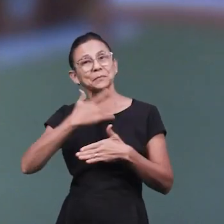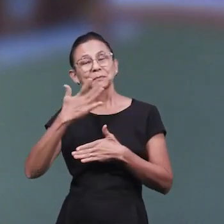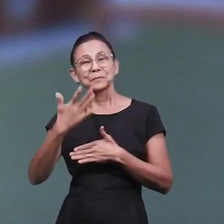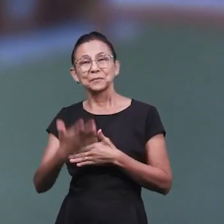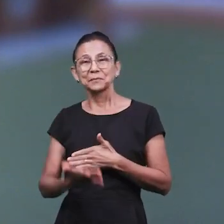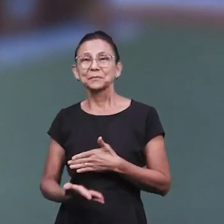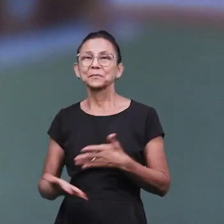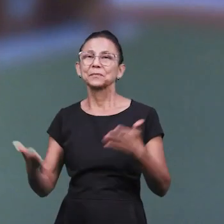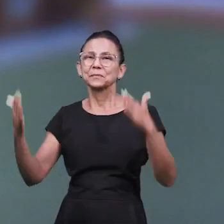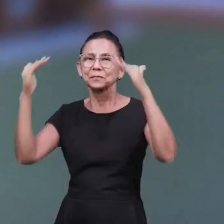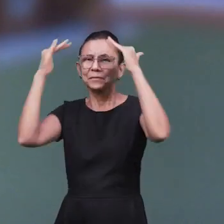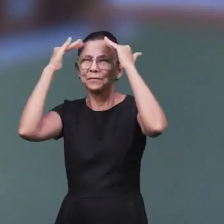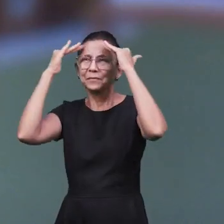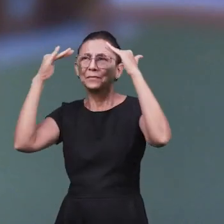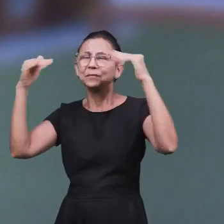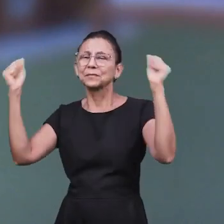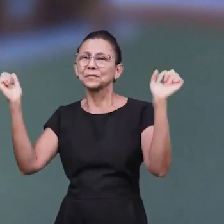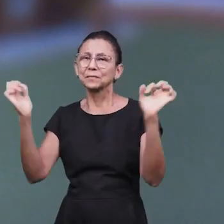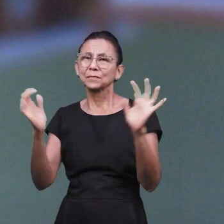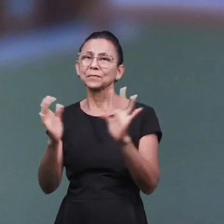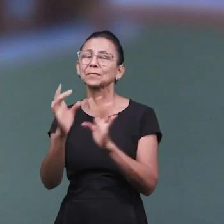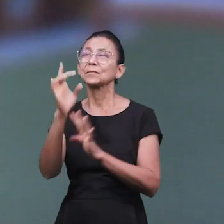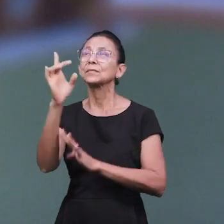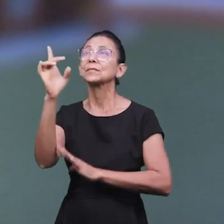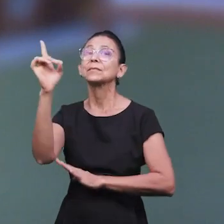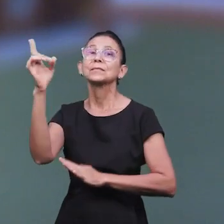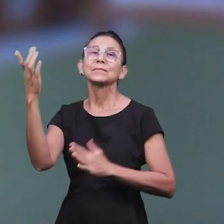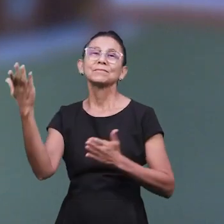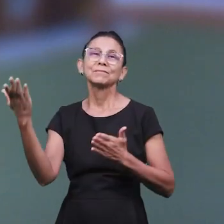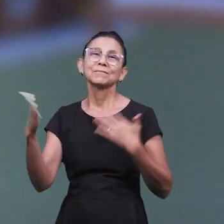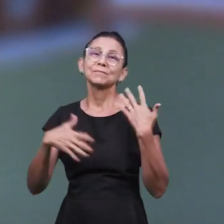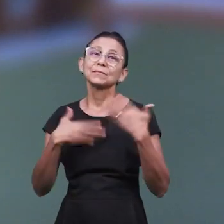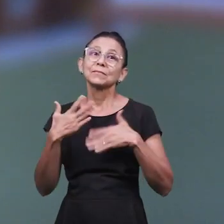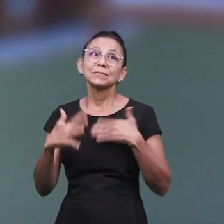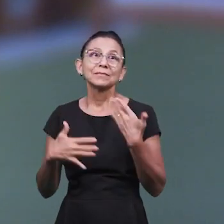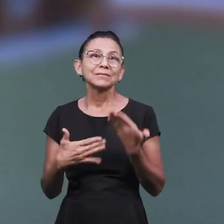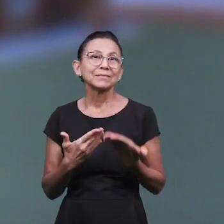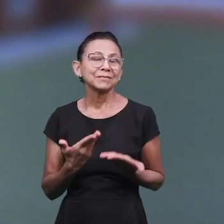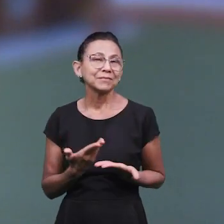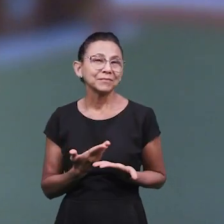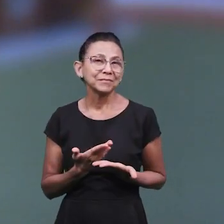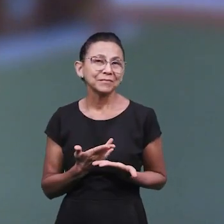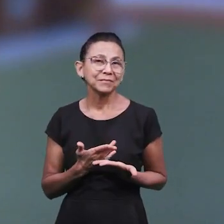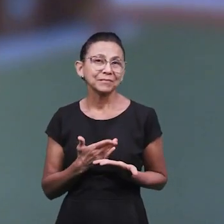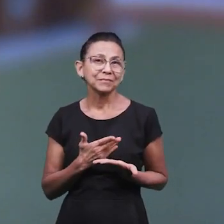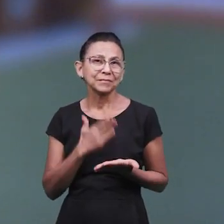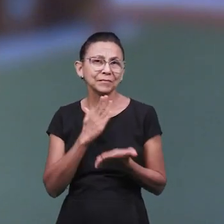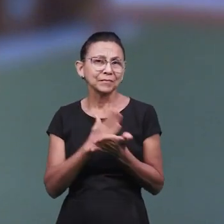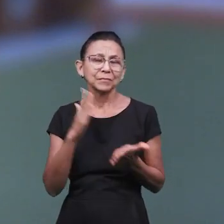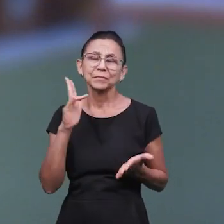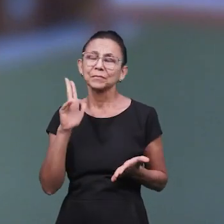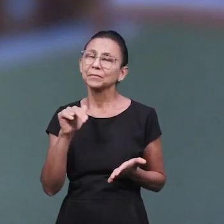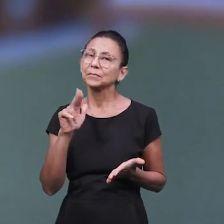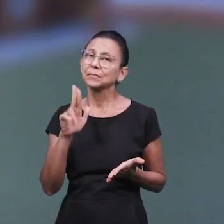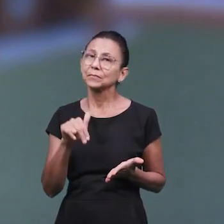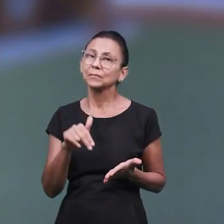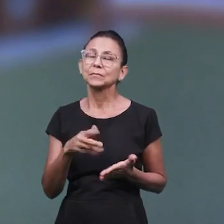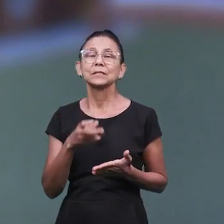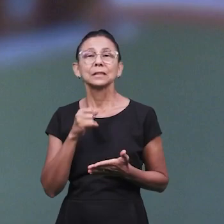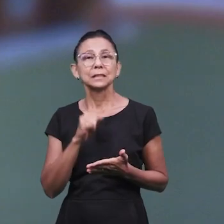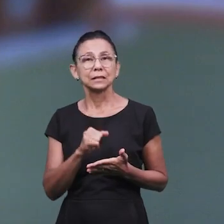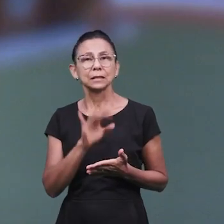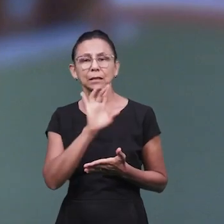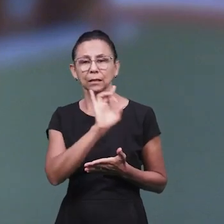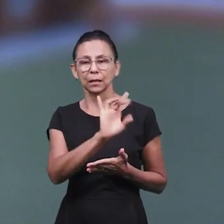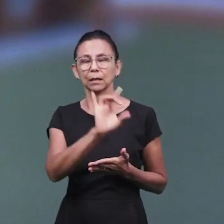agradando ao Senhor, glorificando. A alegria do Espírito Santo é isso, ela nunca se acaba. Então, mesmo que cada